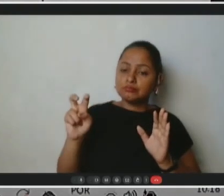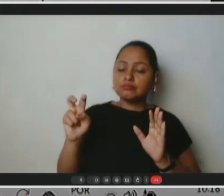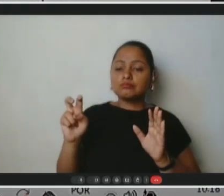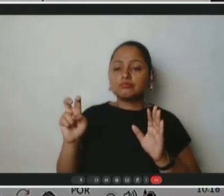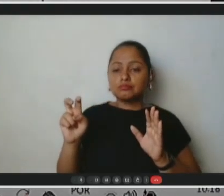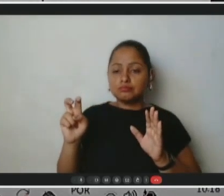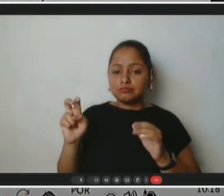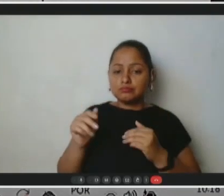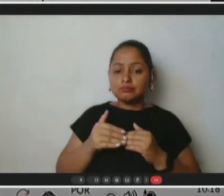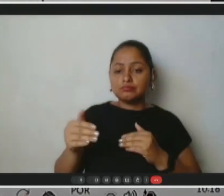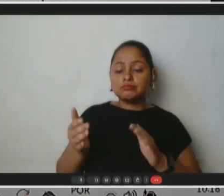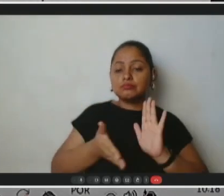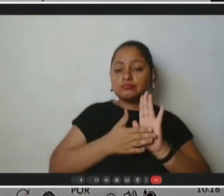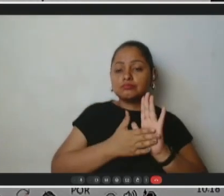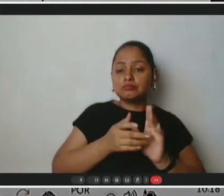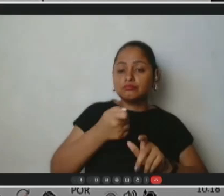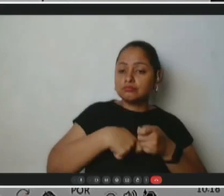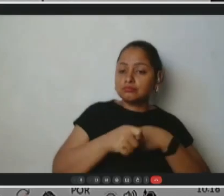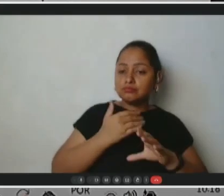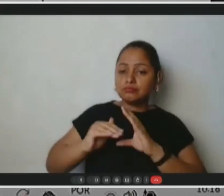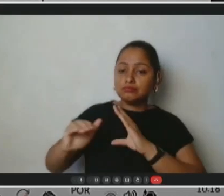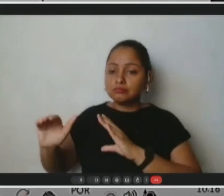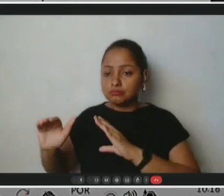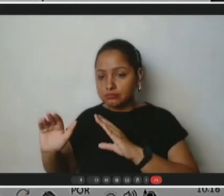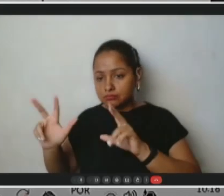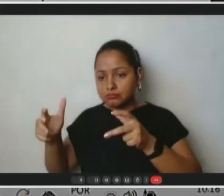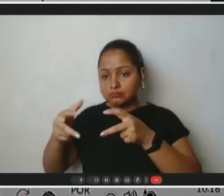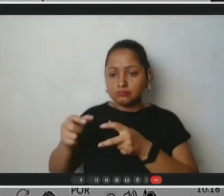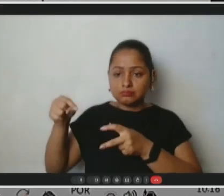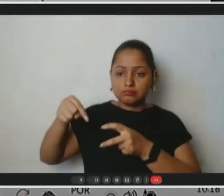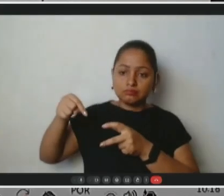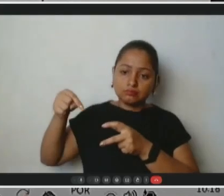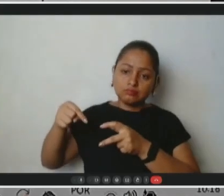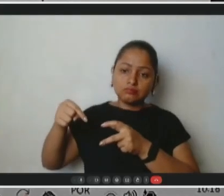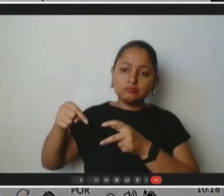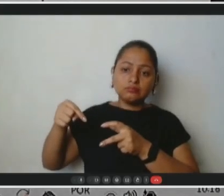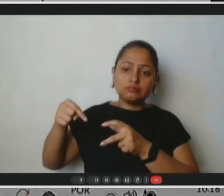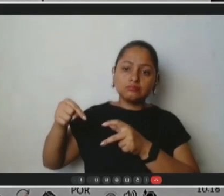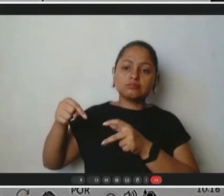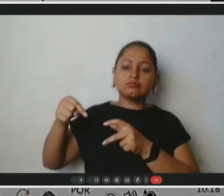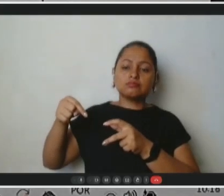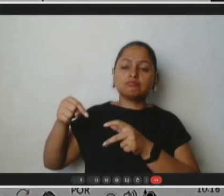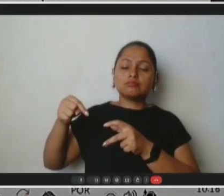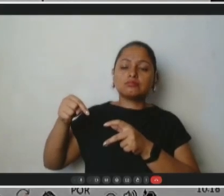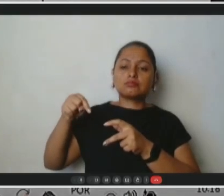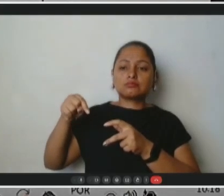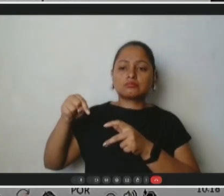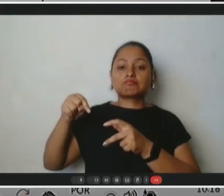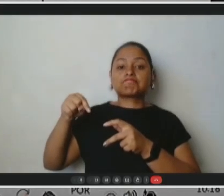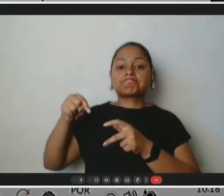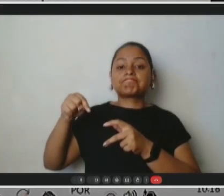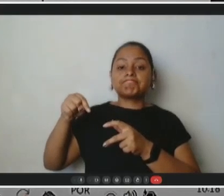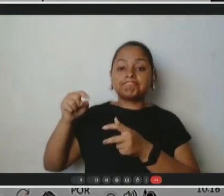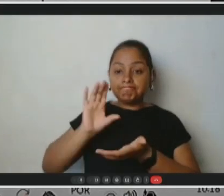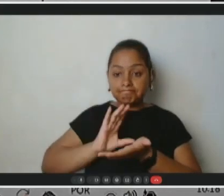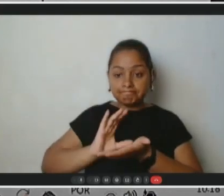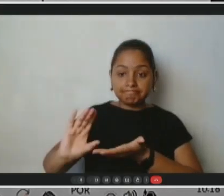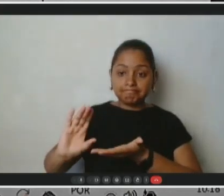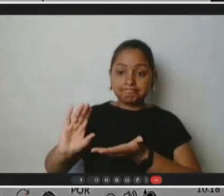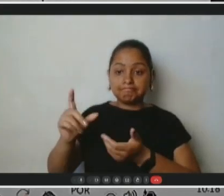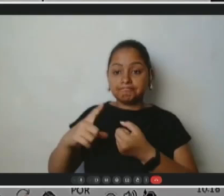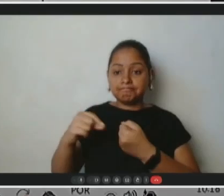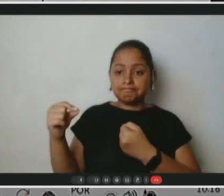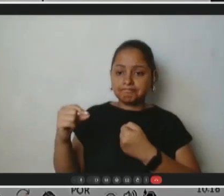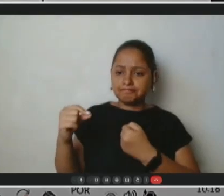proposta orçamentária da Câmara limitada a 7% da receita tributária e das transferências previstas